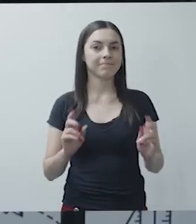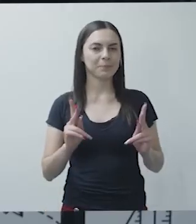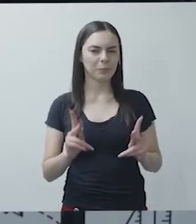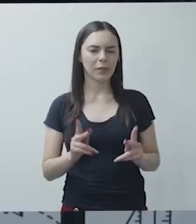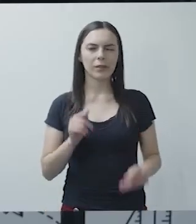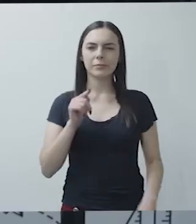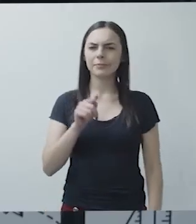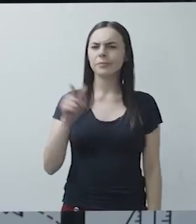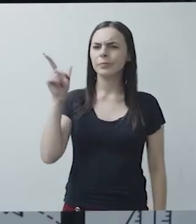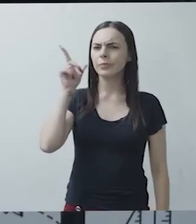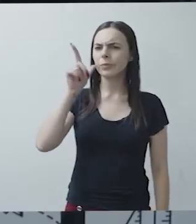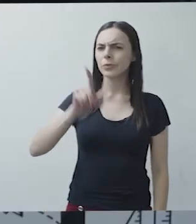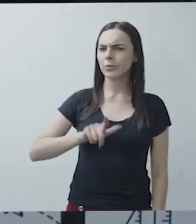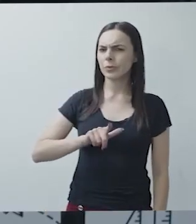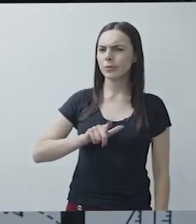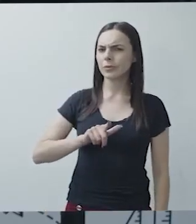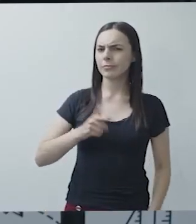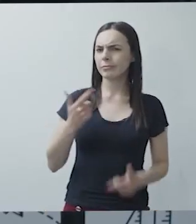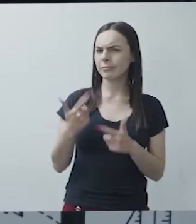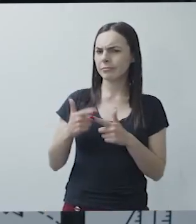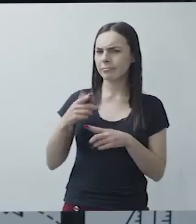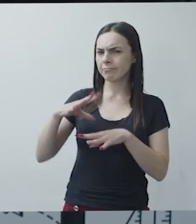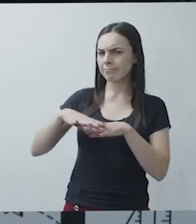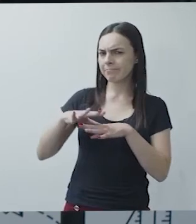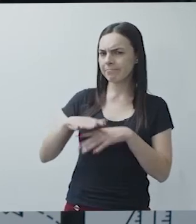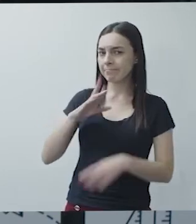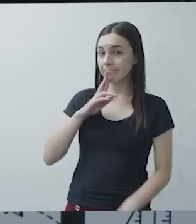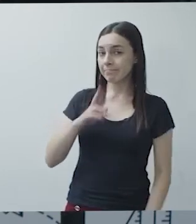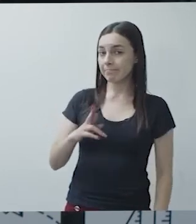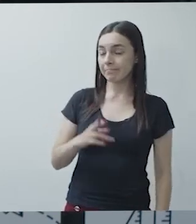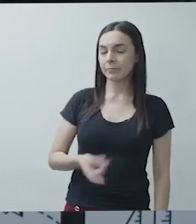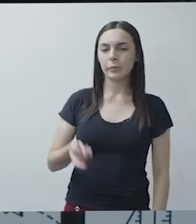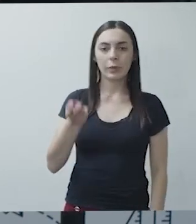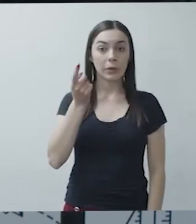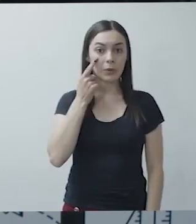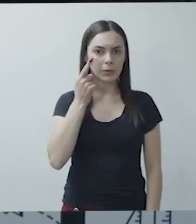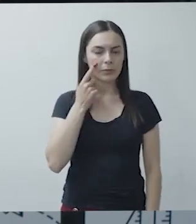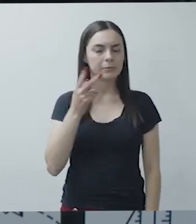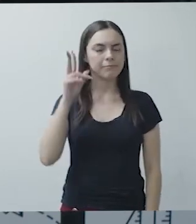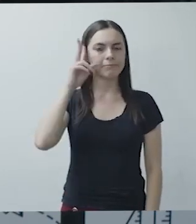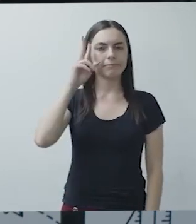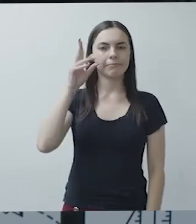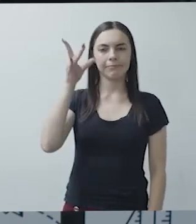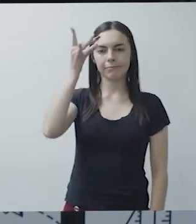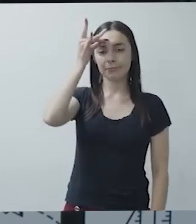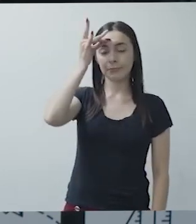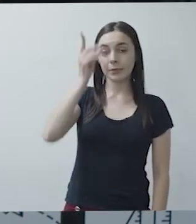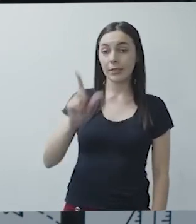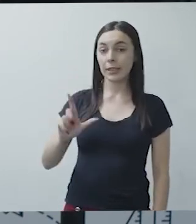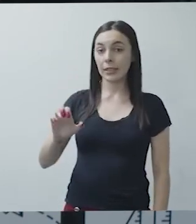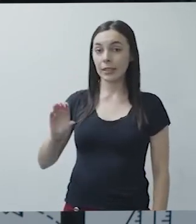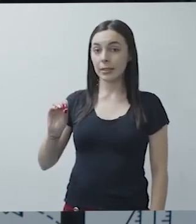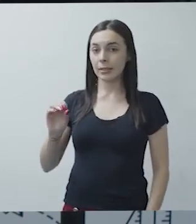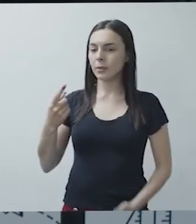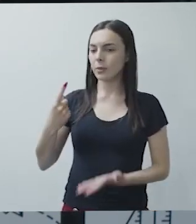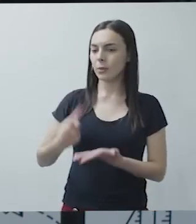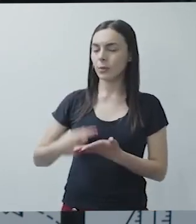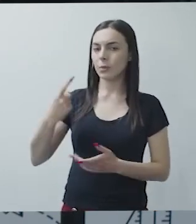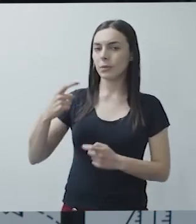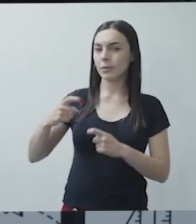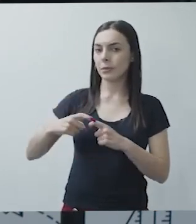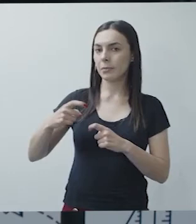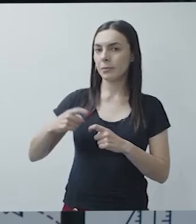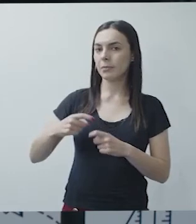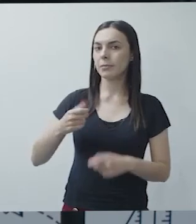Você conseguiu resolver este problema? Olha lá, então, vamos relembrar. Léo tem uma consulta médica